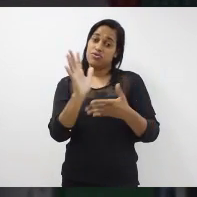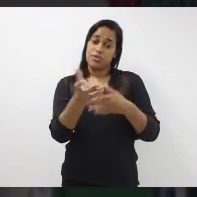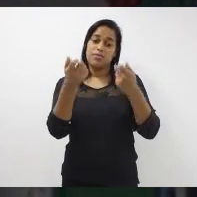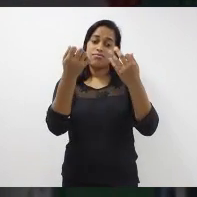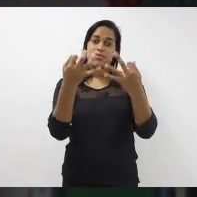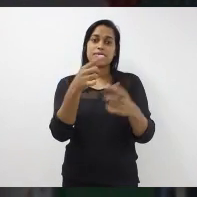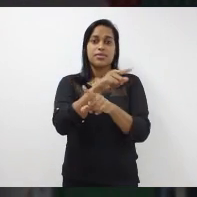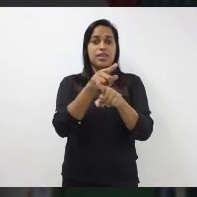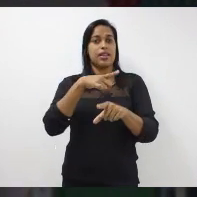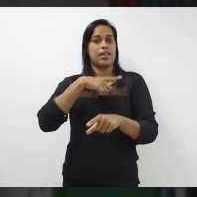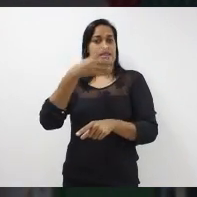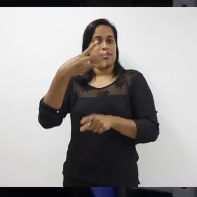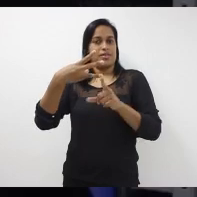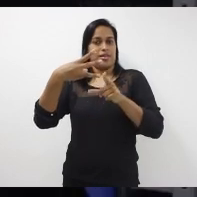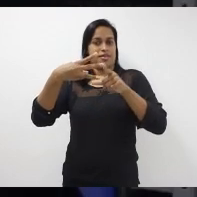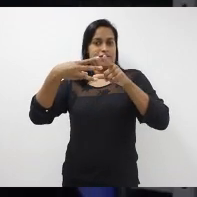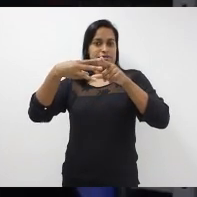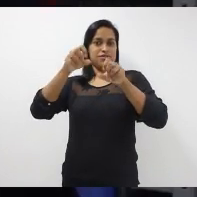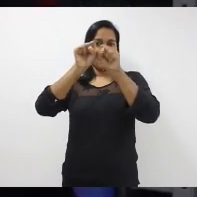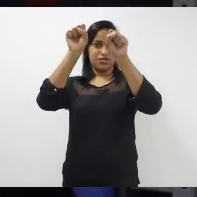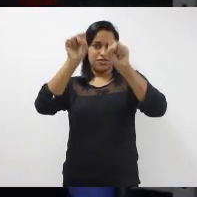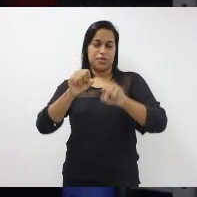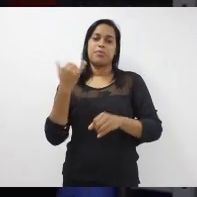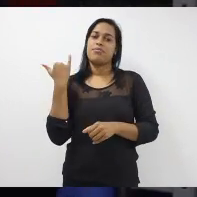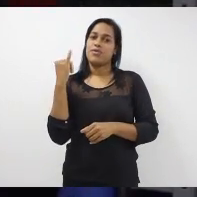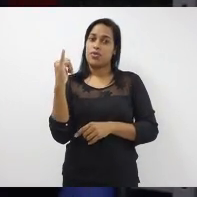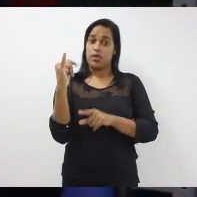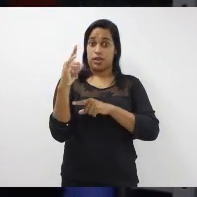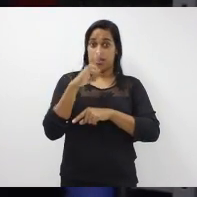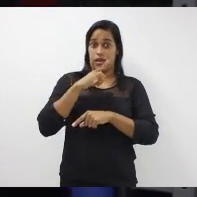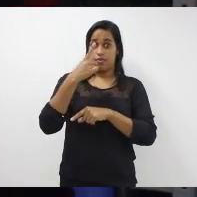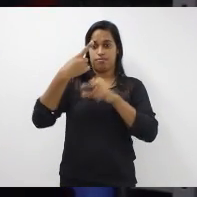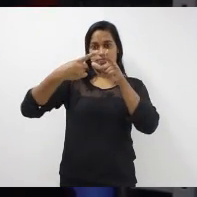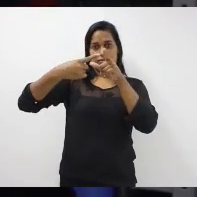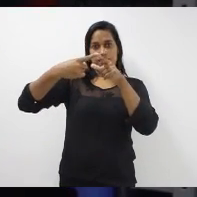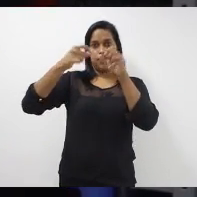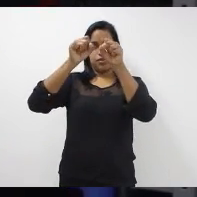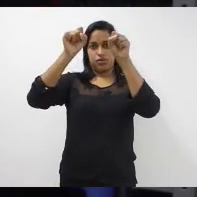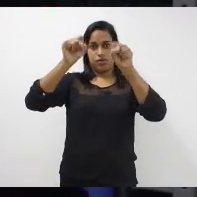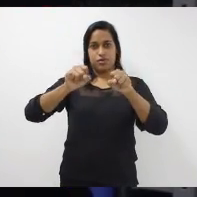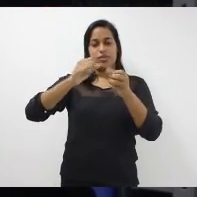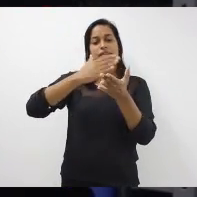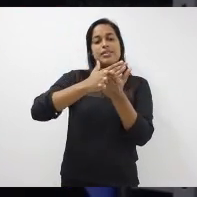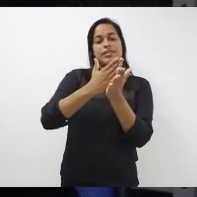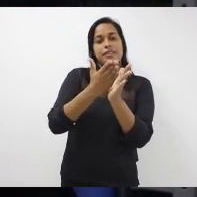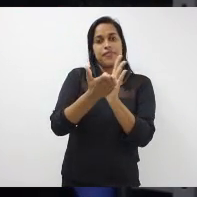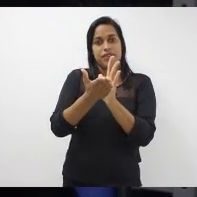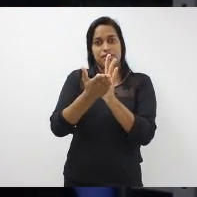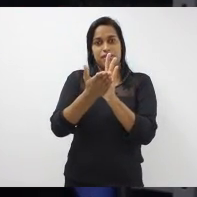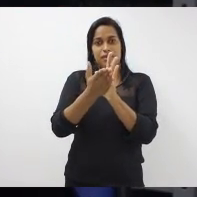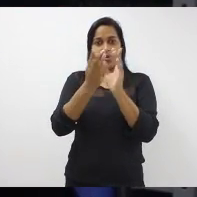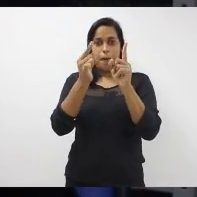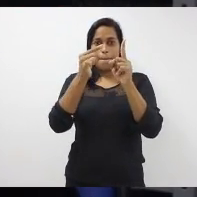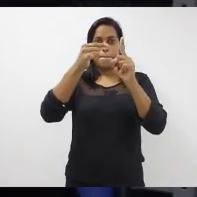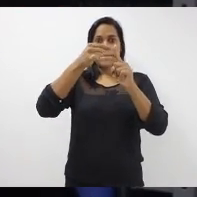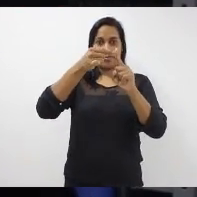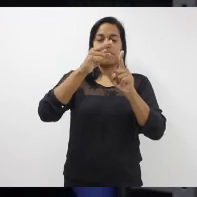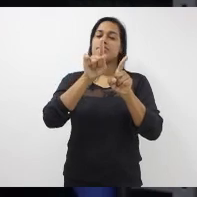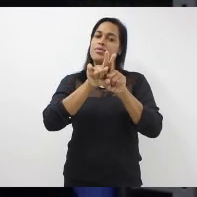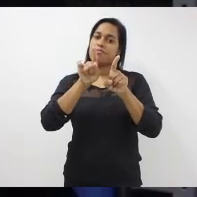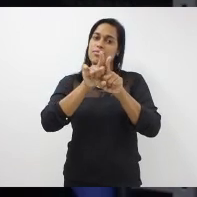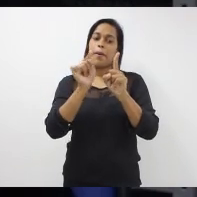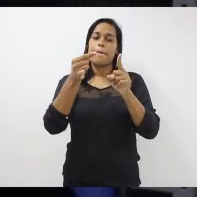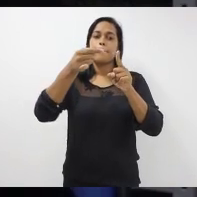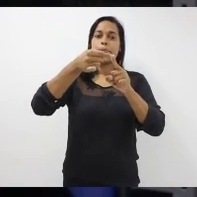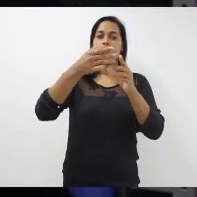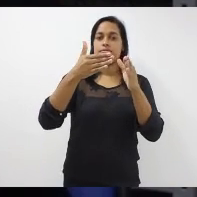três tipos de sistemas de controle. Existe o sistema de ponto de pedido, que vai ser também conhecido como sistema de